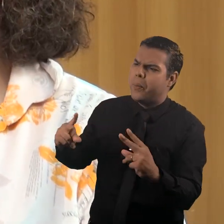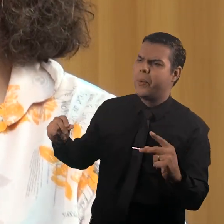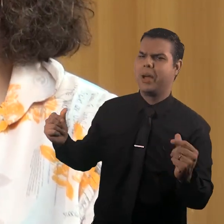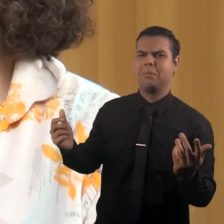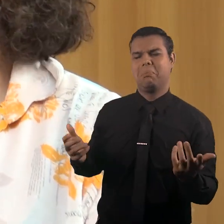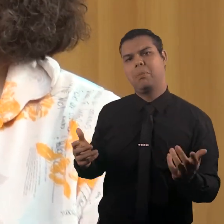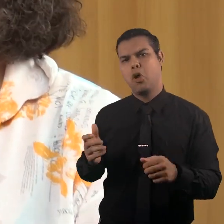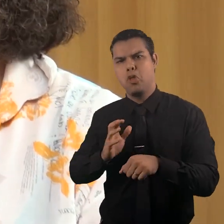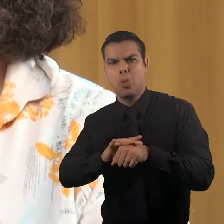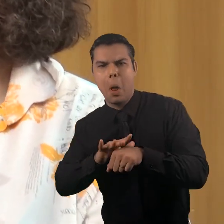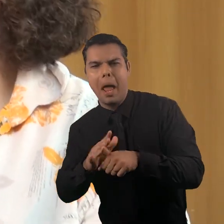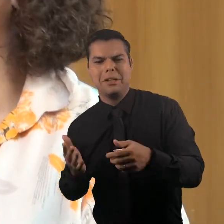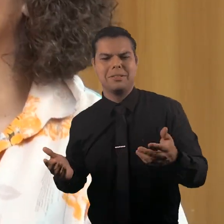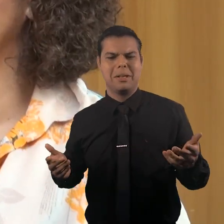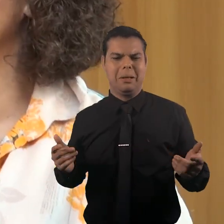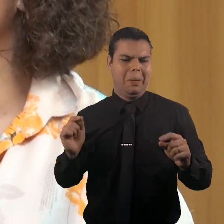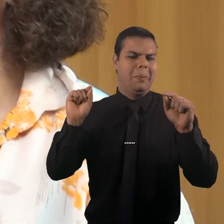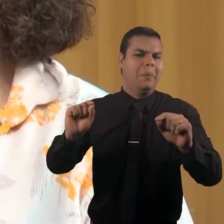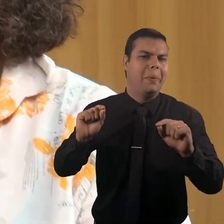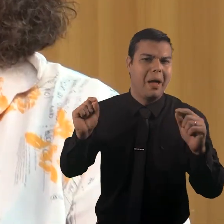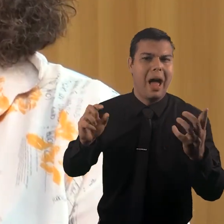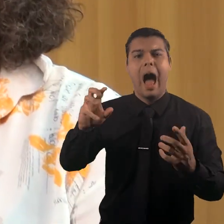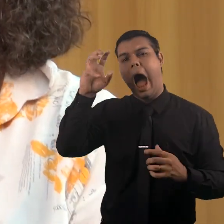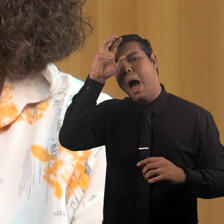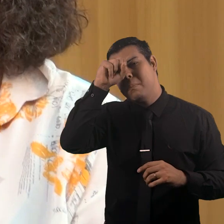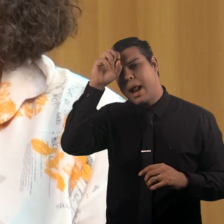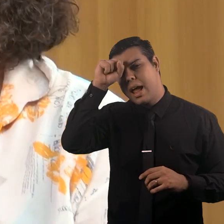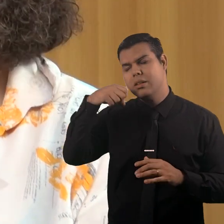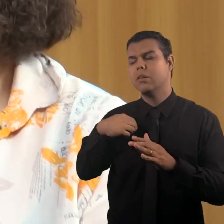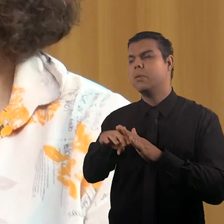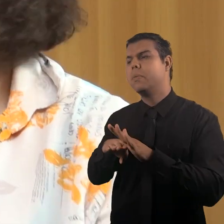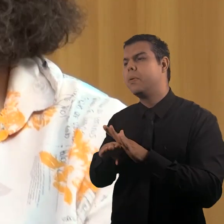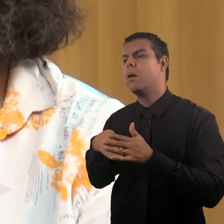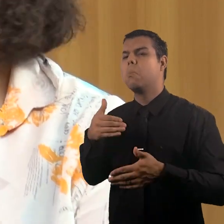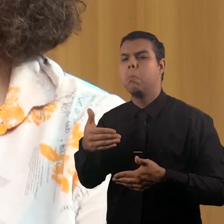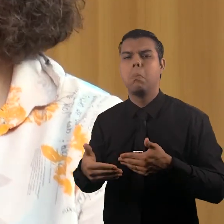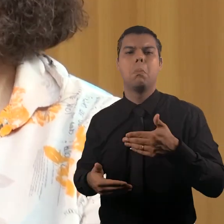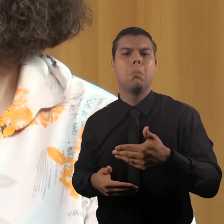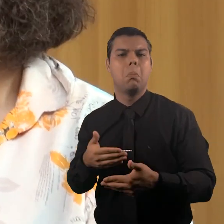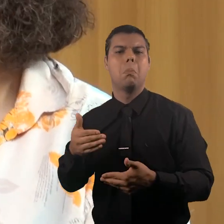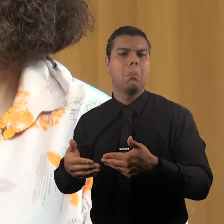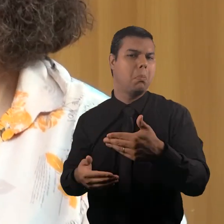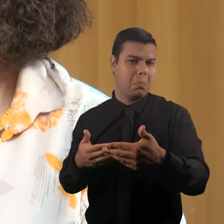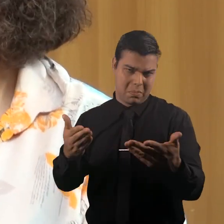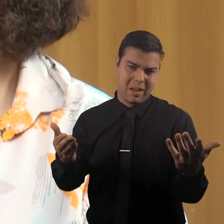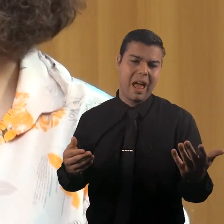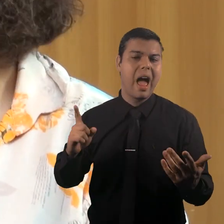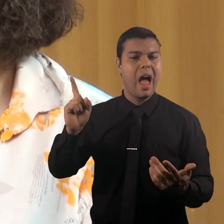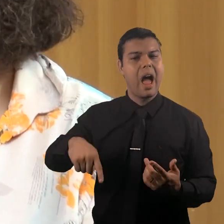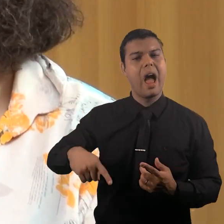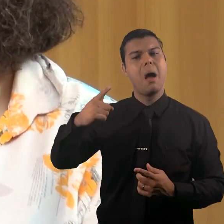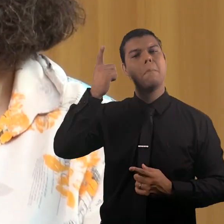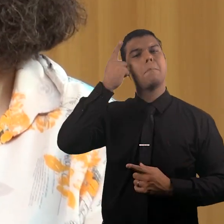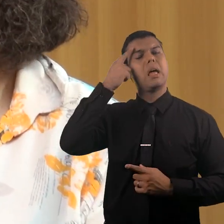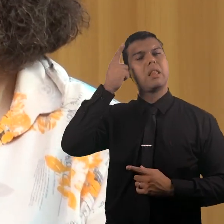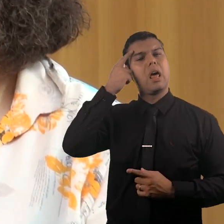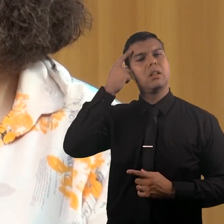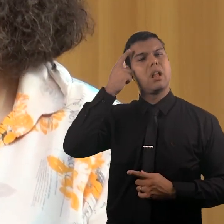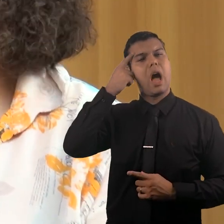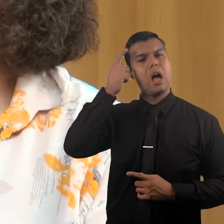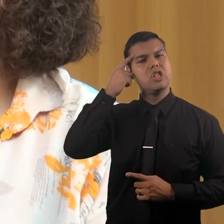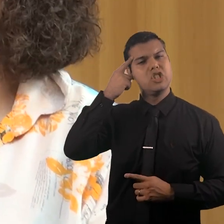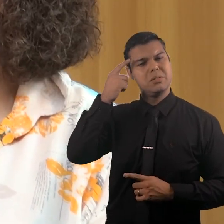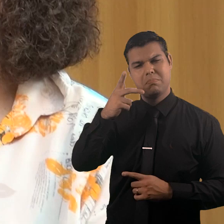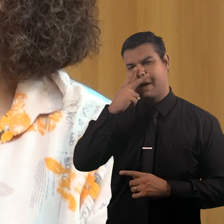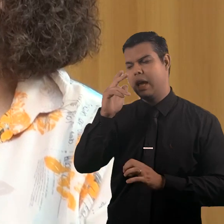de cura, doença, e você aprende aí convivendo. E isso é